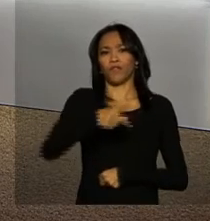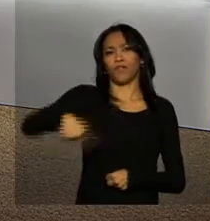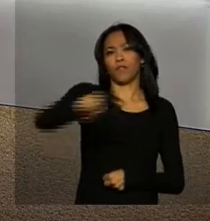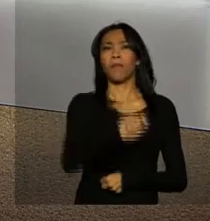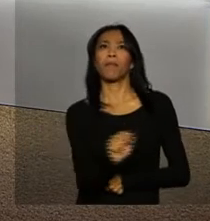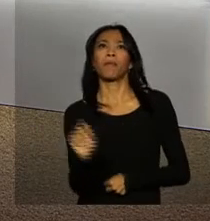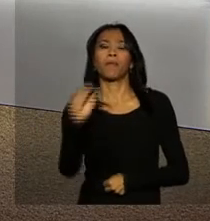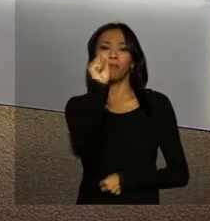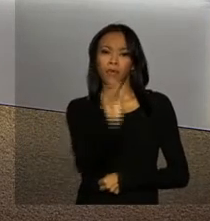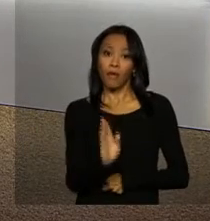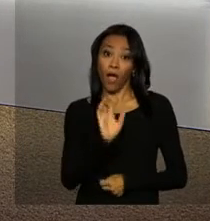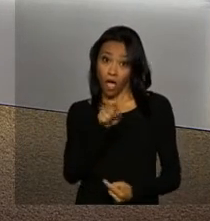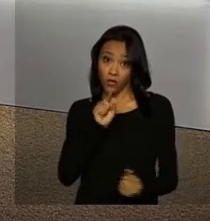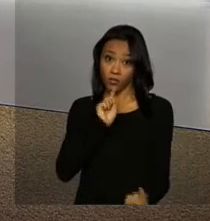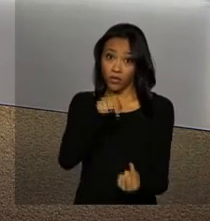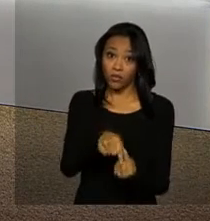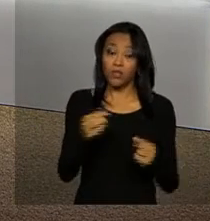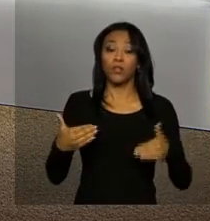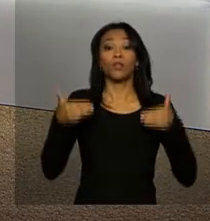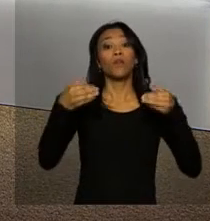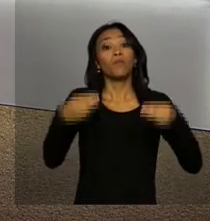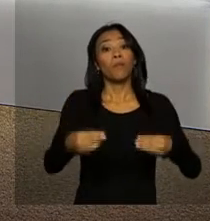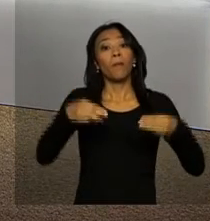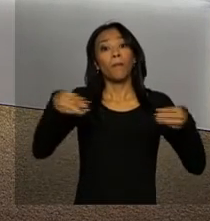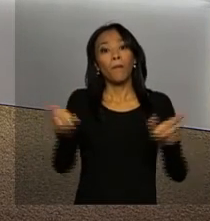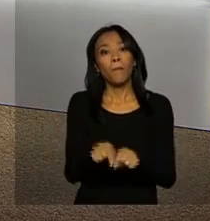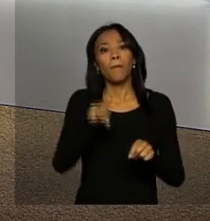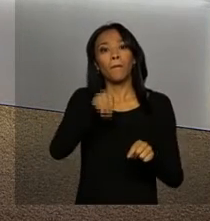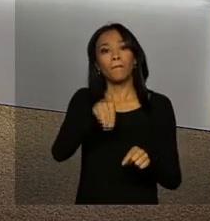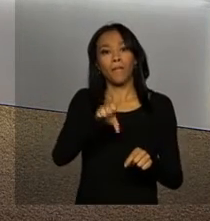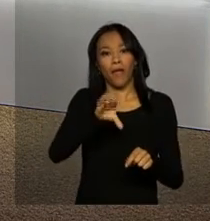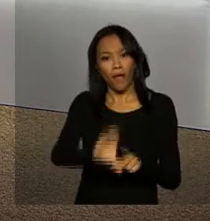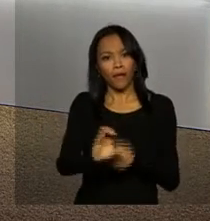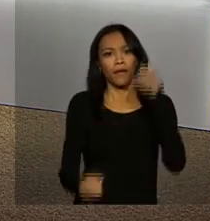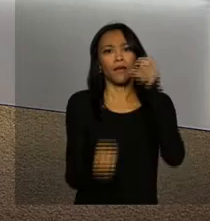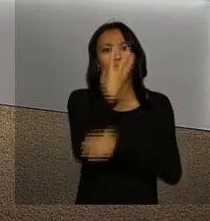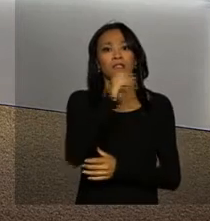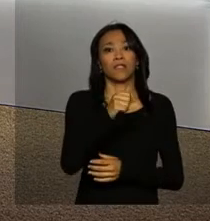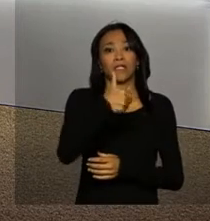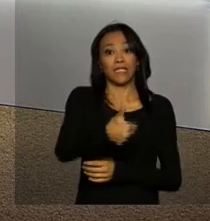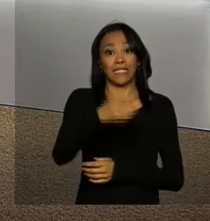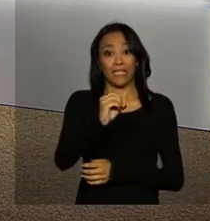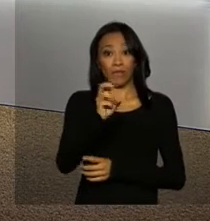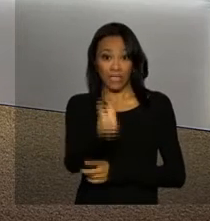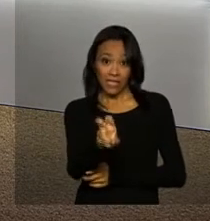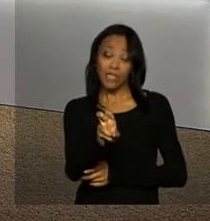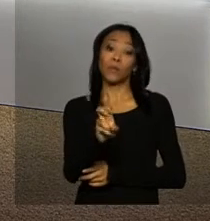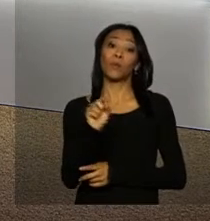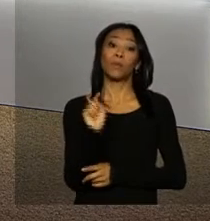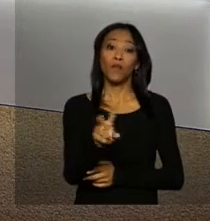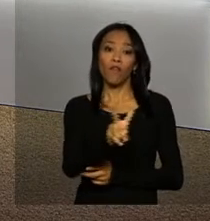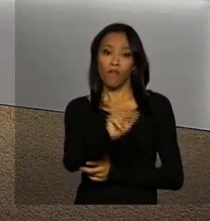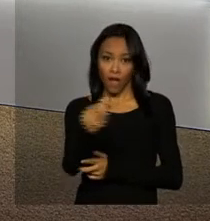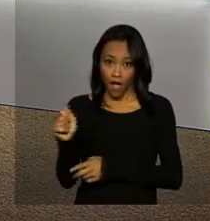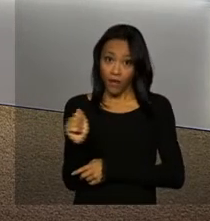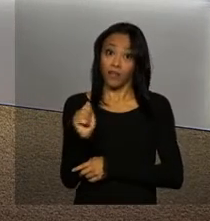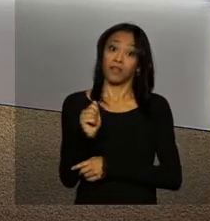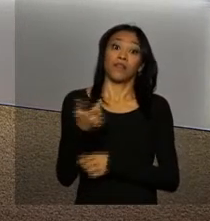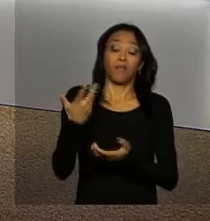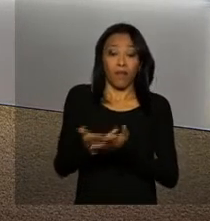brasil com esse objetivo o ministério da educação anunciou a criação de 105 mil vagas em insensato coração e